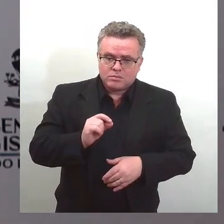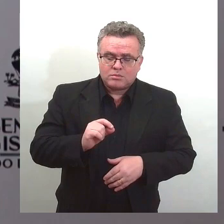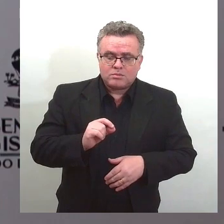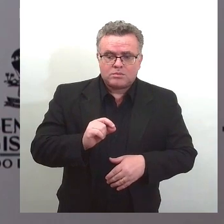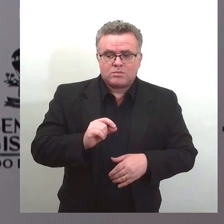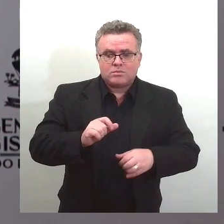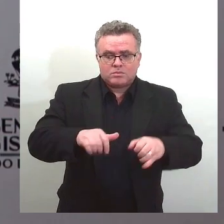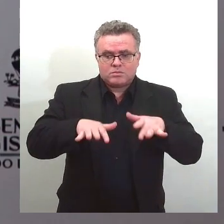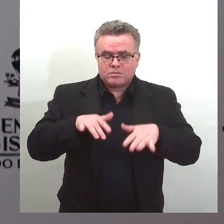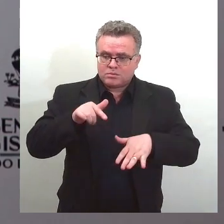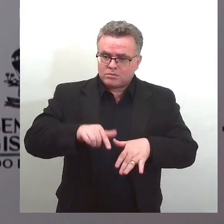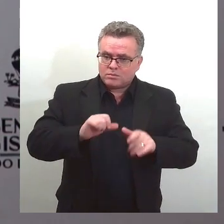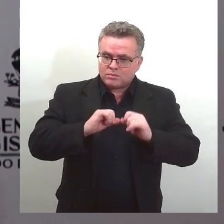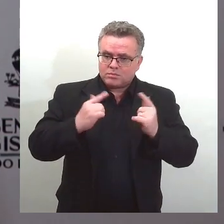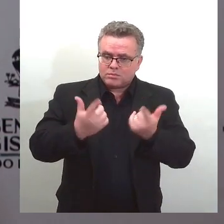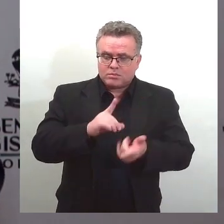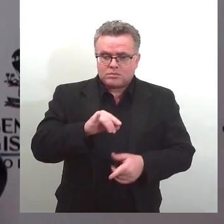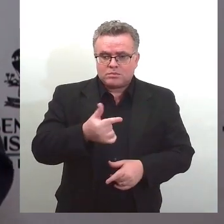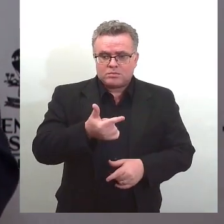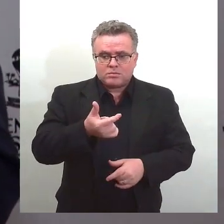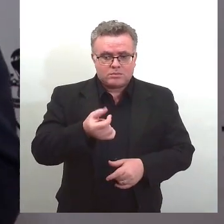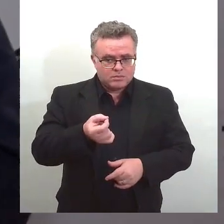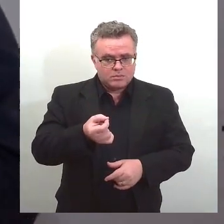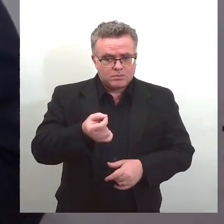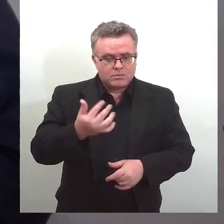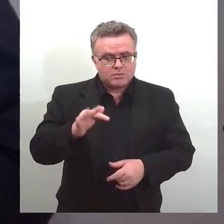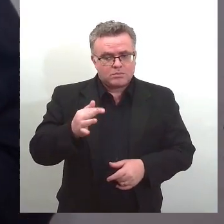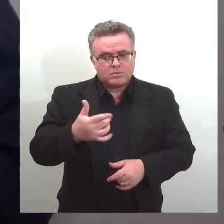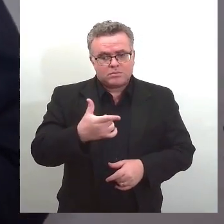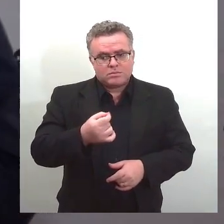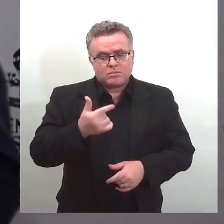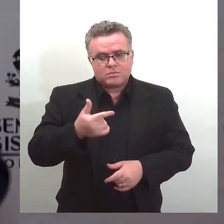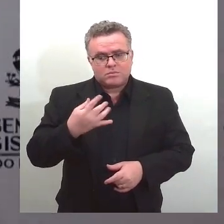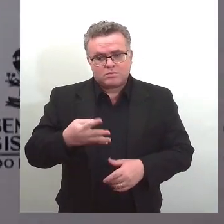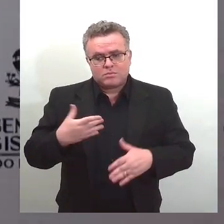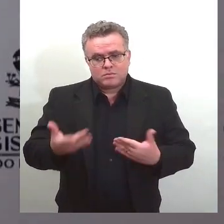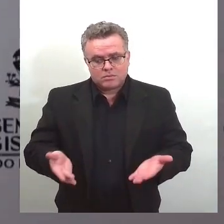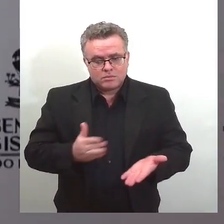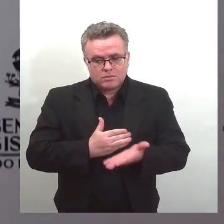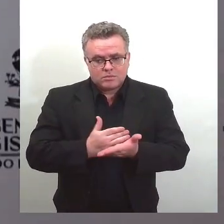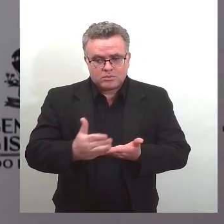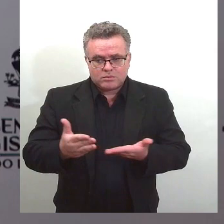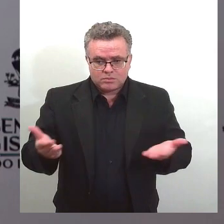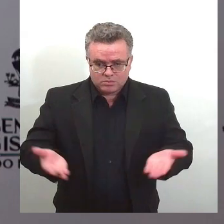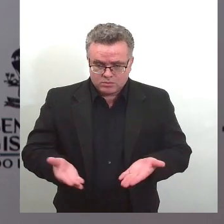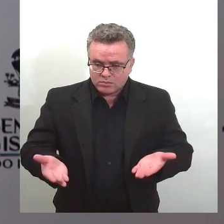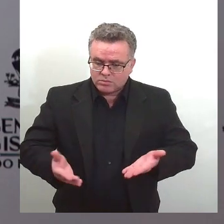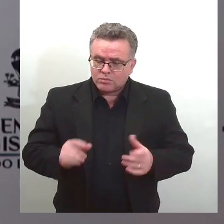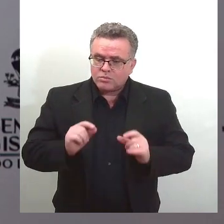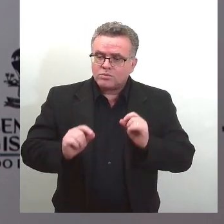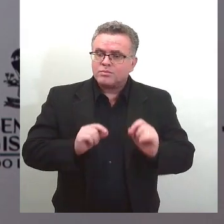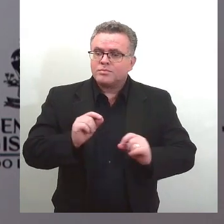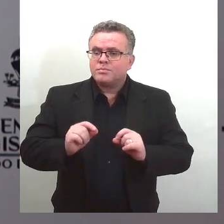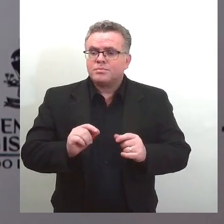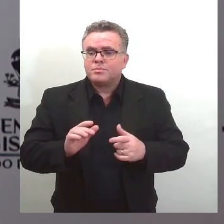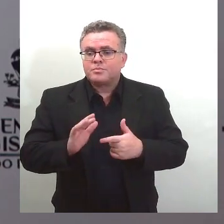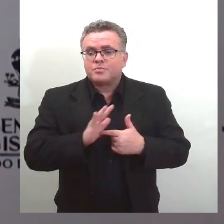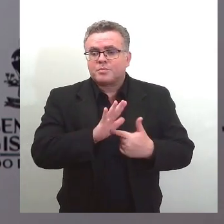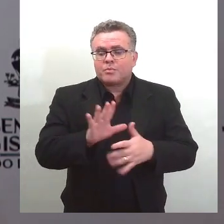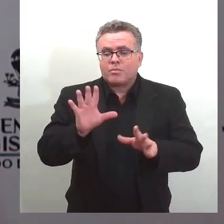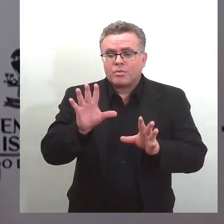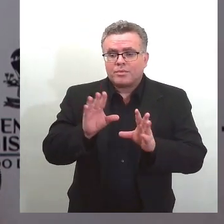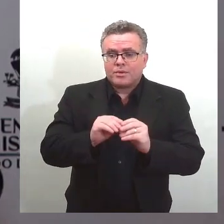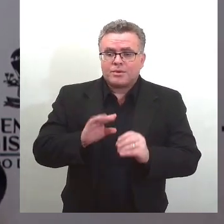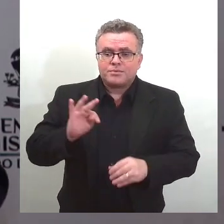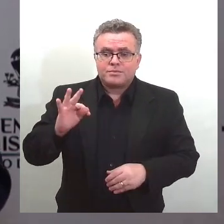20 de fevereiro de 2024. Começamos essa edição falando e fazendo um resumo de tudo o que foi